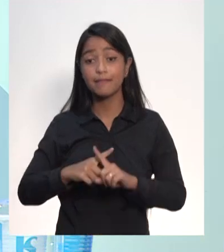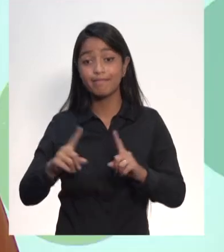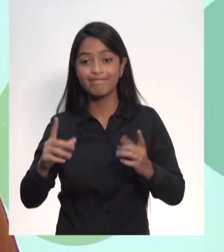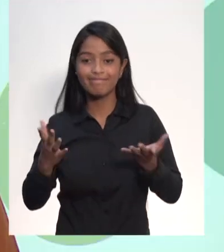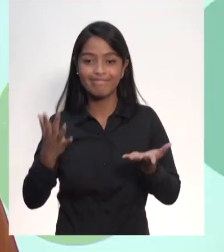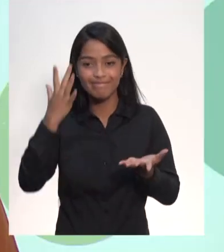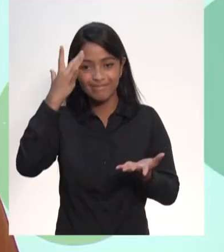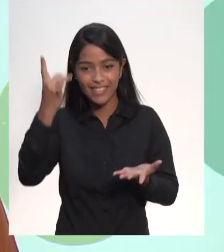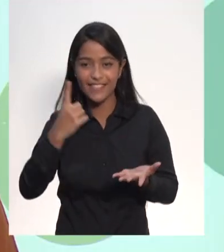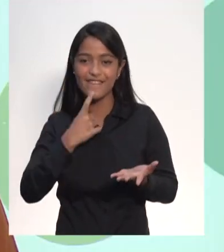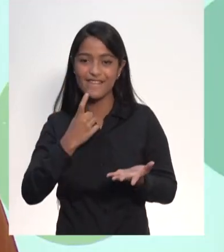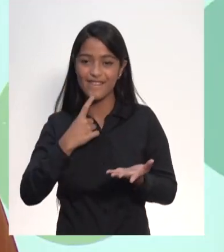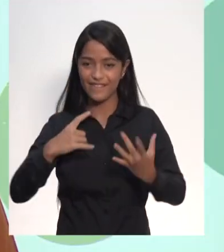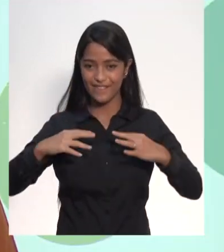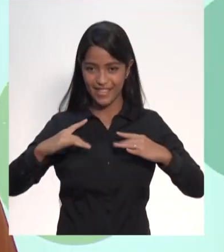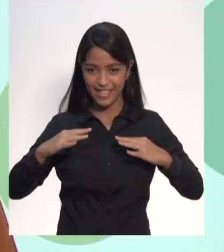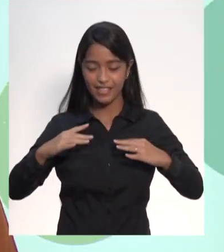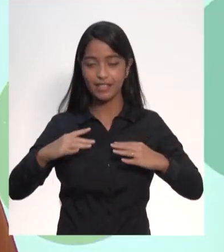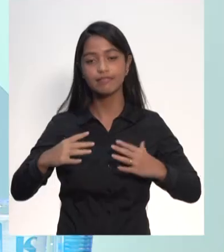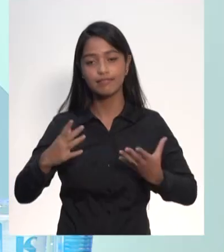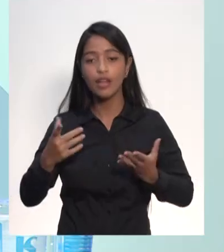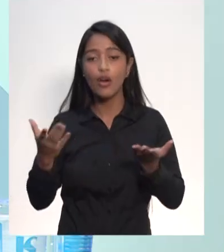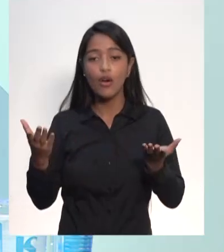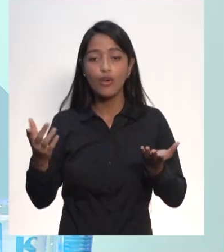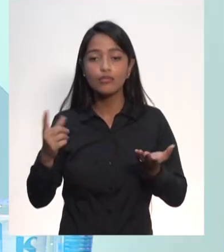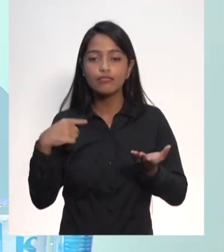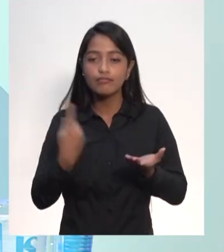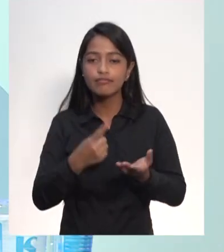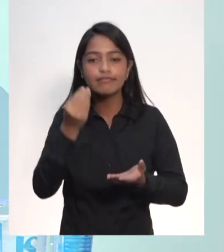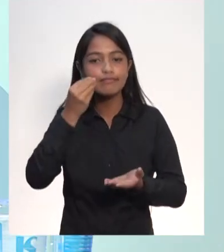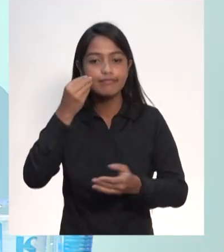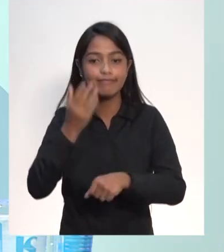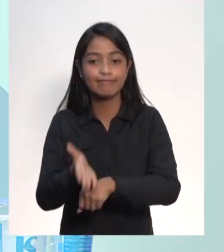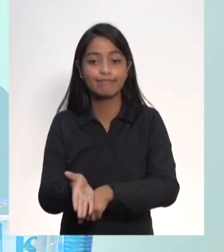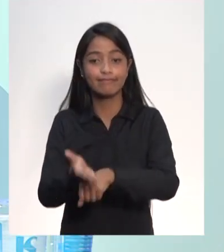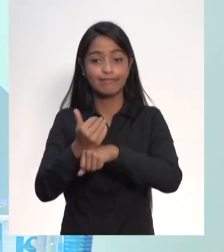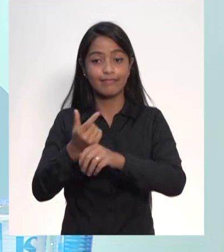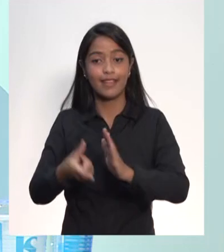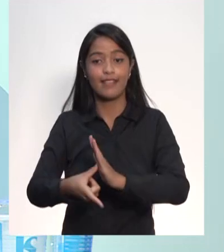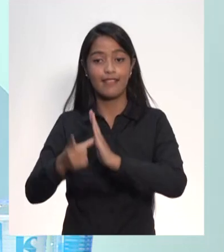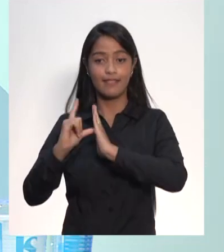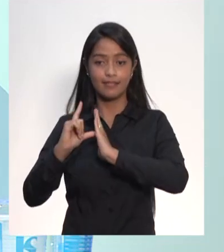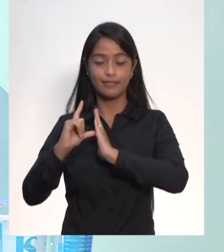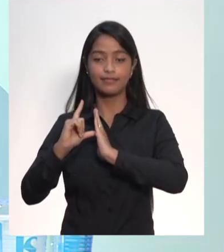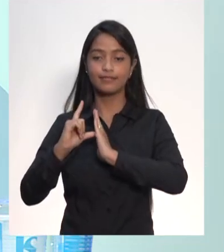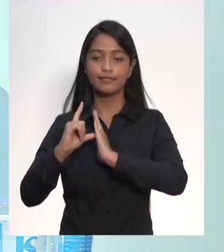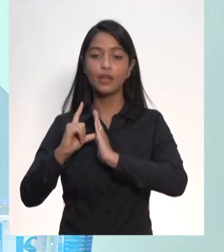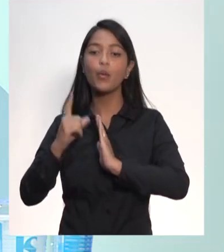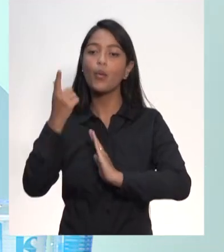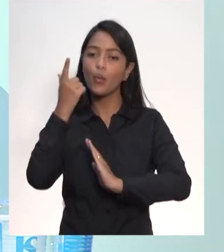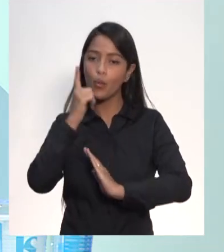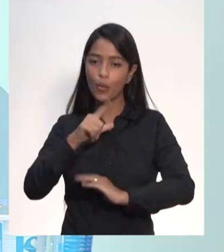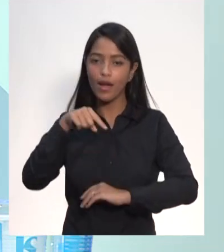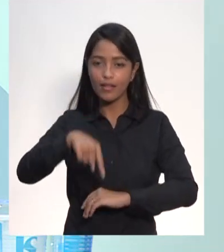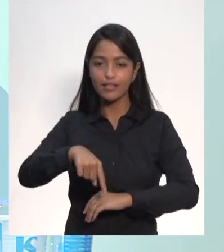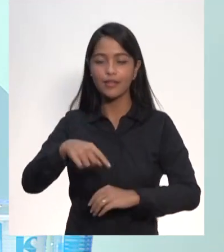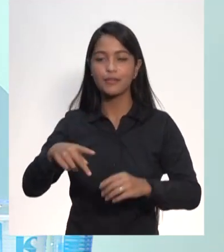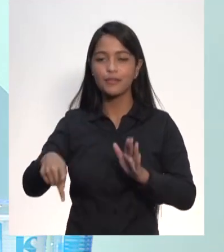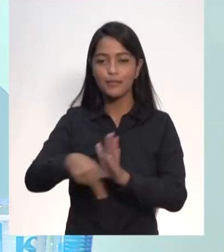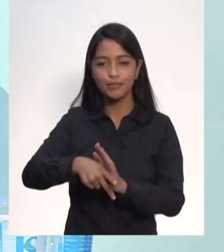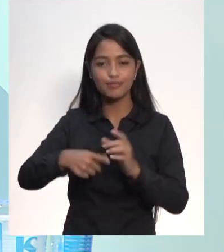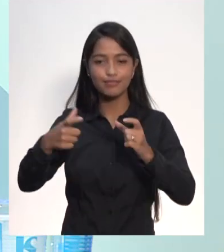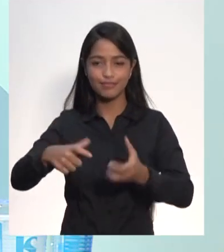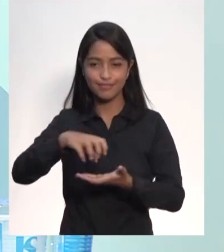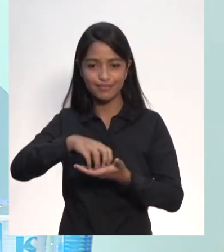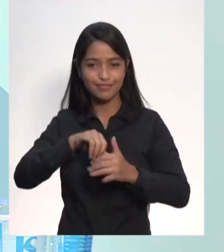essa semana, nós antecipamos e nós conseguimos um espaço aqui no canal de formação do Centro de Mídias,